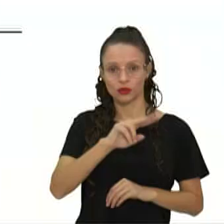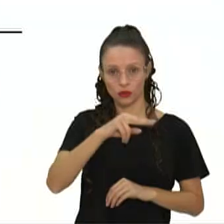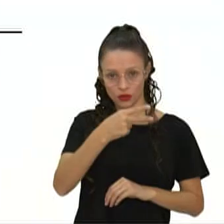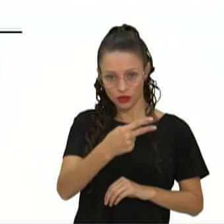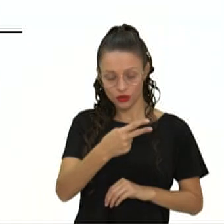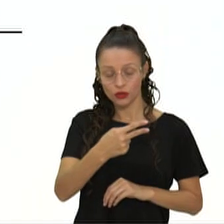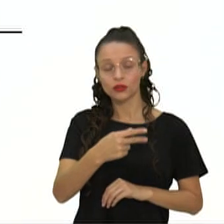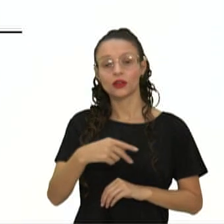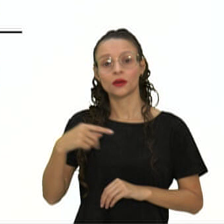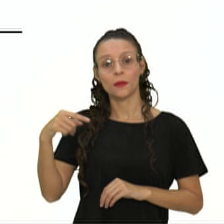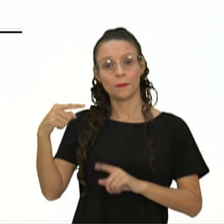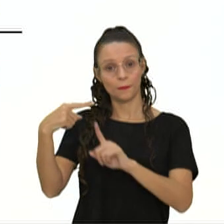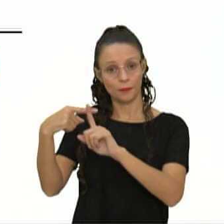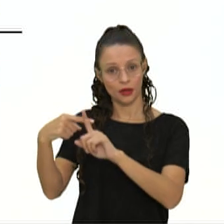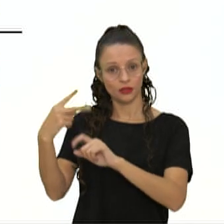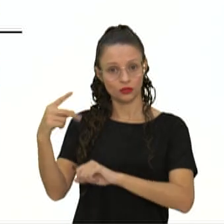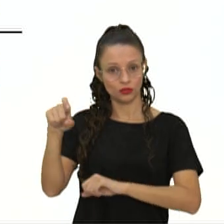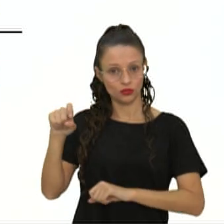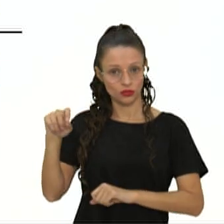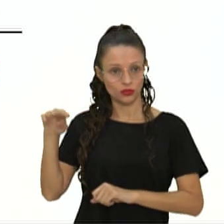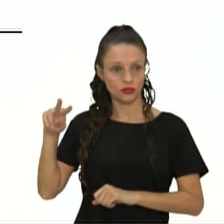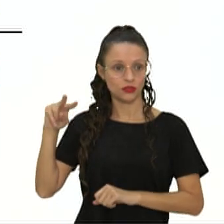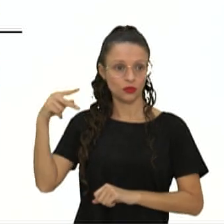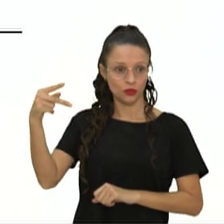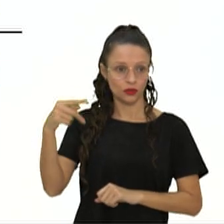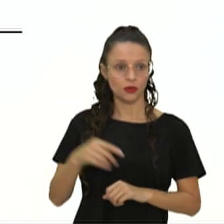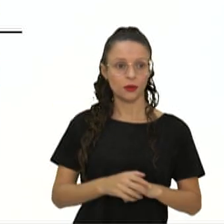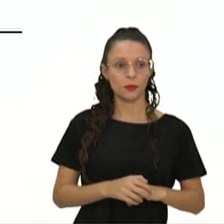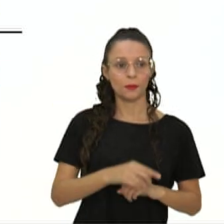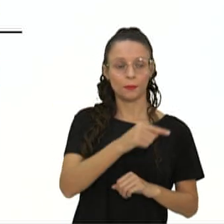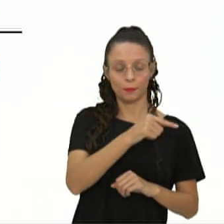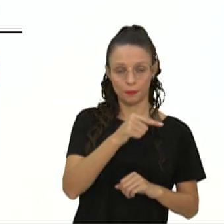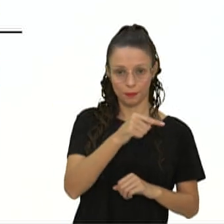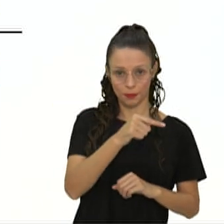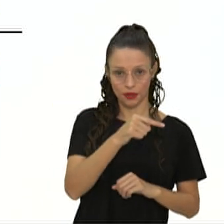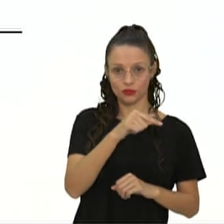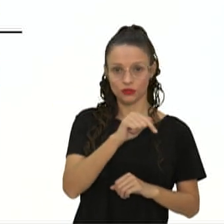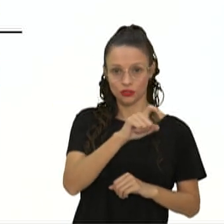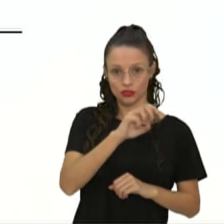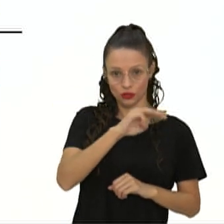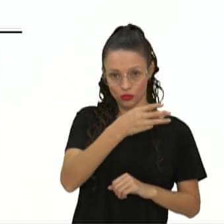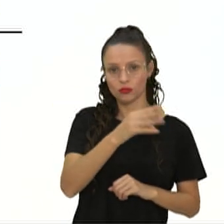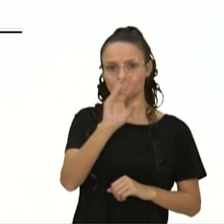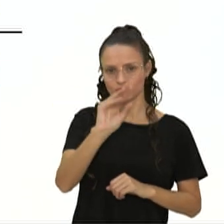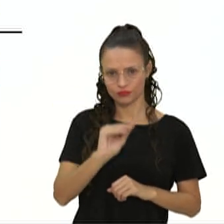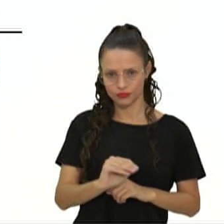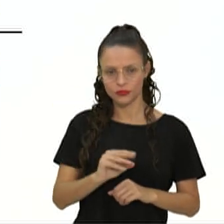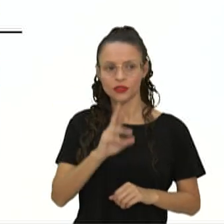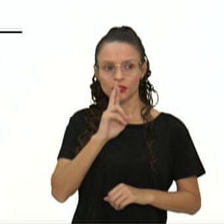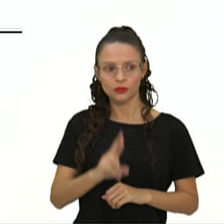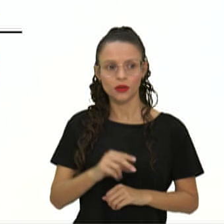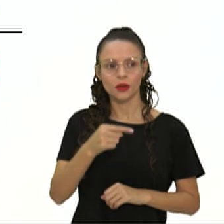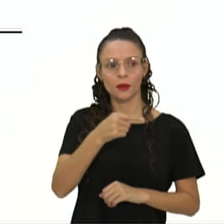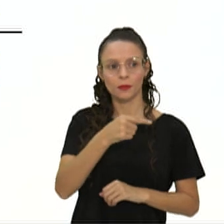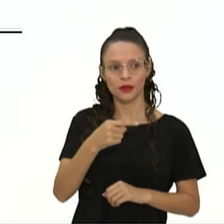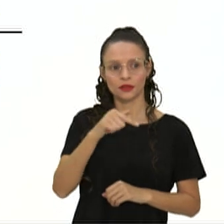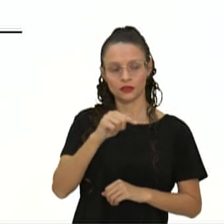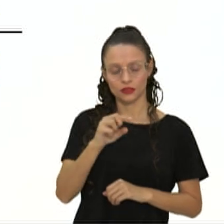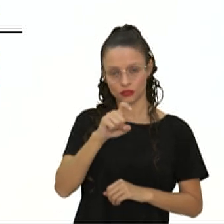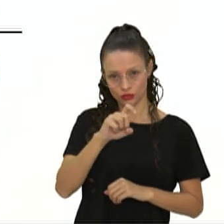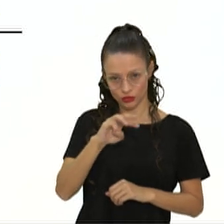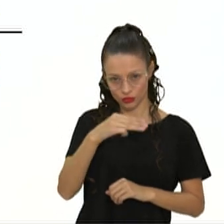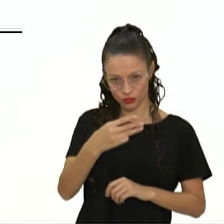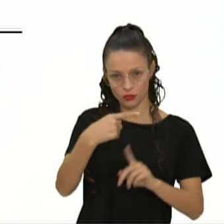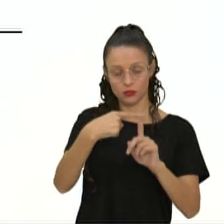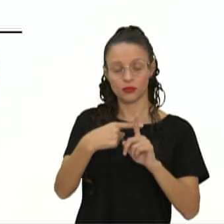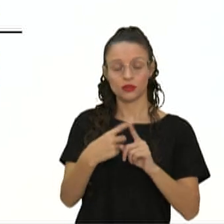quadrado mais 2x ao quadrado. Menos 7x ao cubo, repete. Então, ficou como resultado? Menos 7x ao cubo